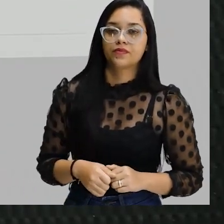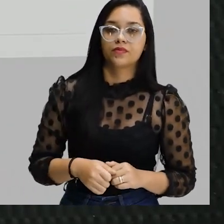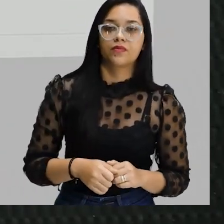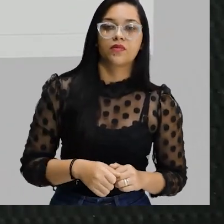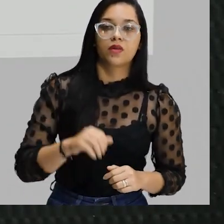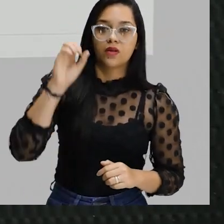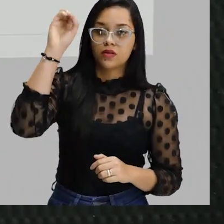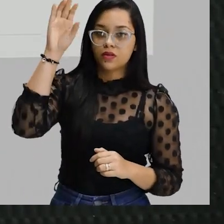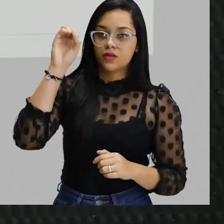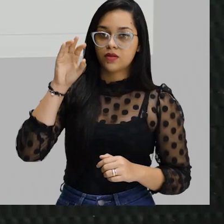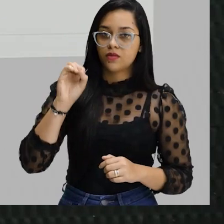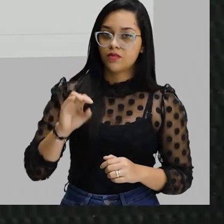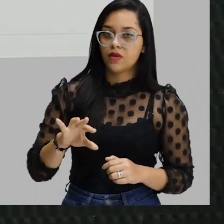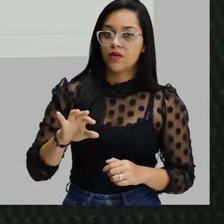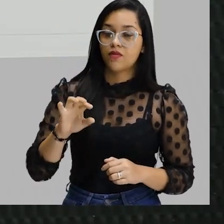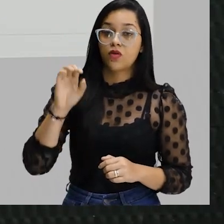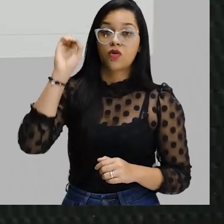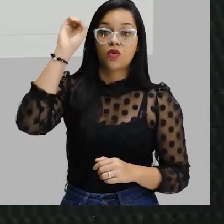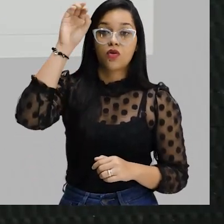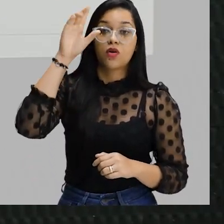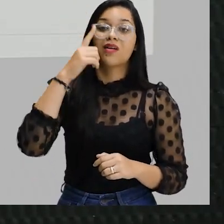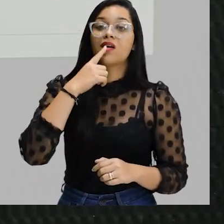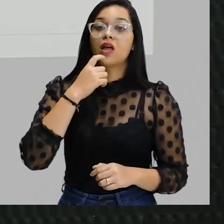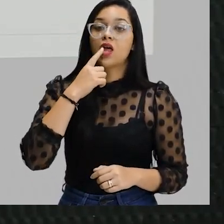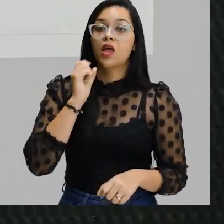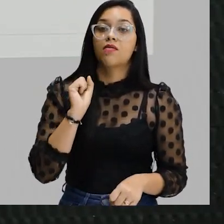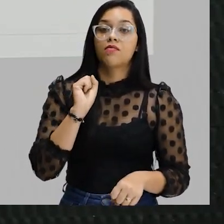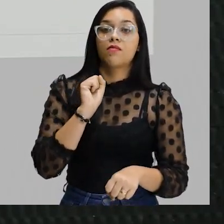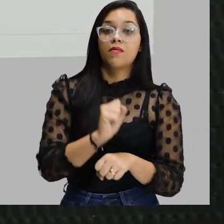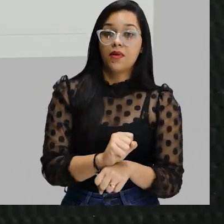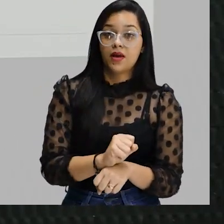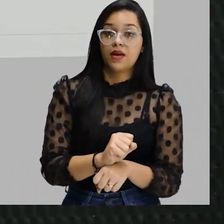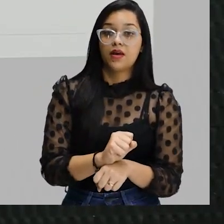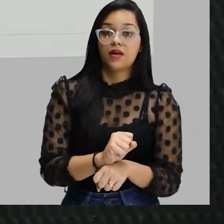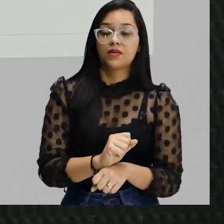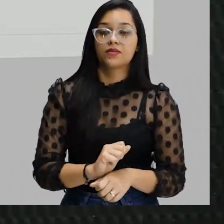né? O semáforo, né? Ficou vermelho e ele vai